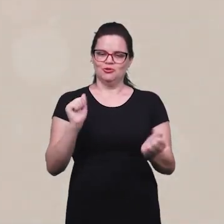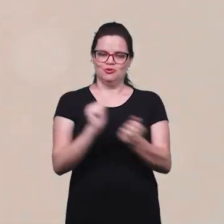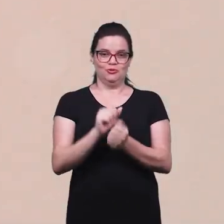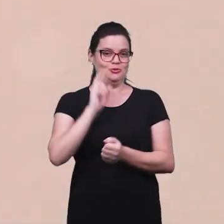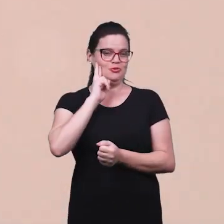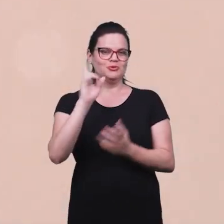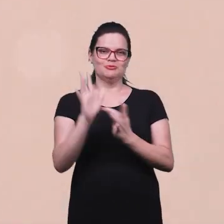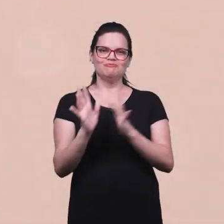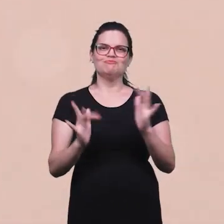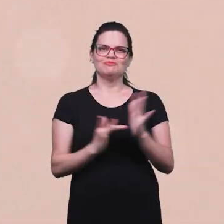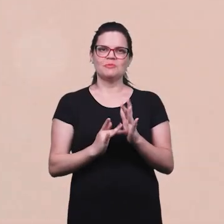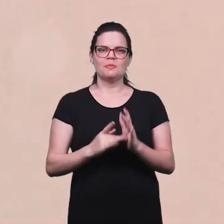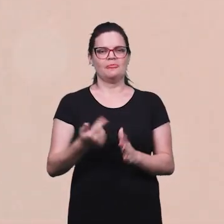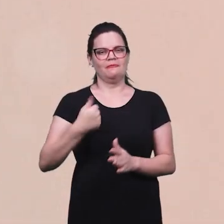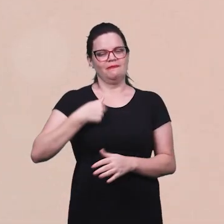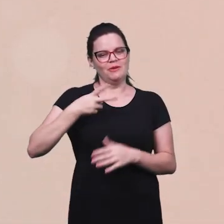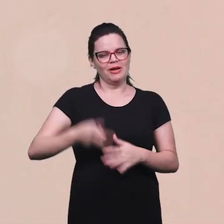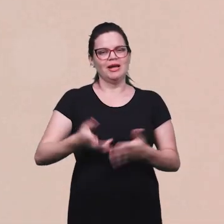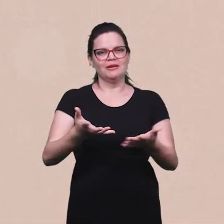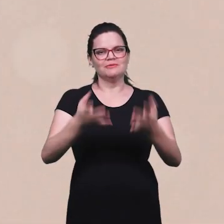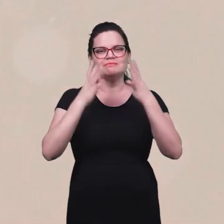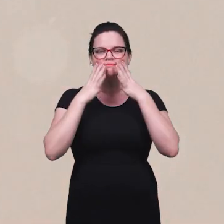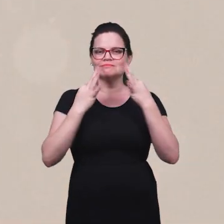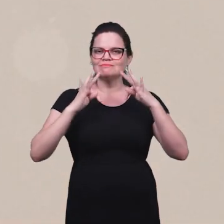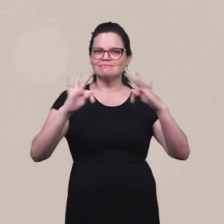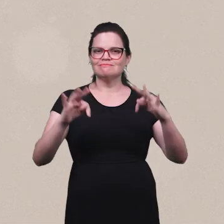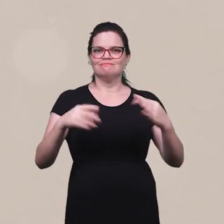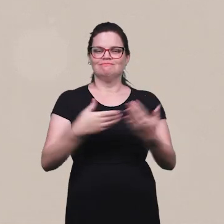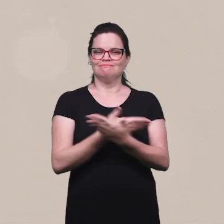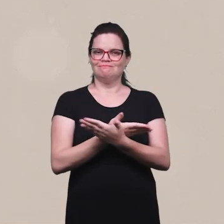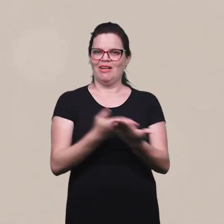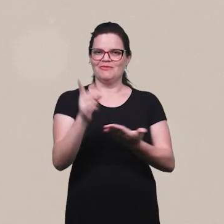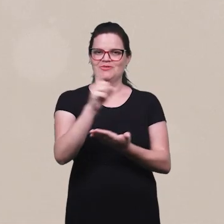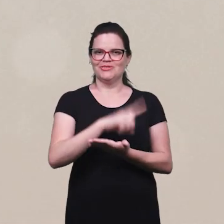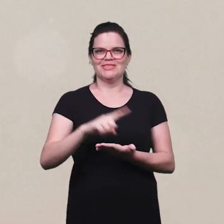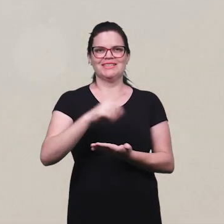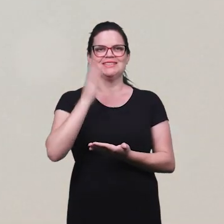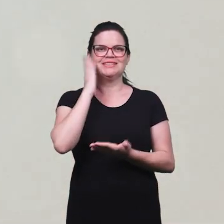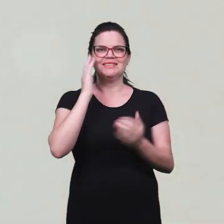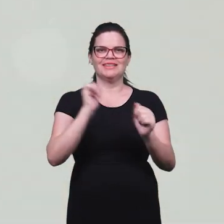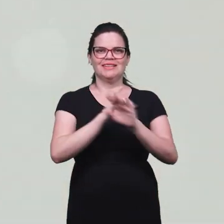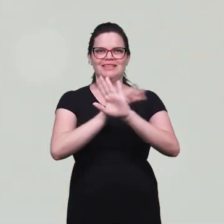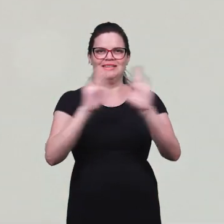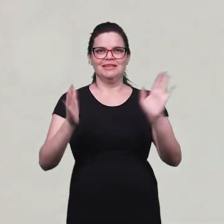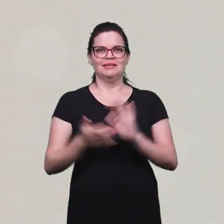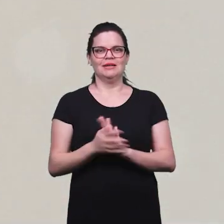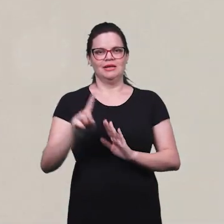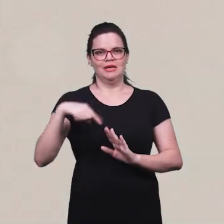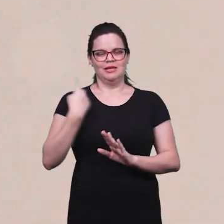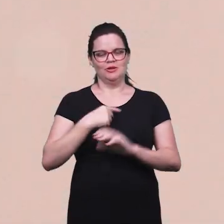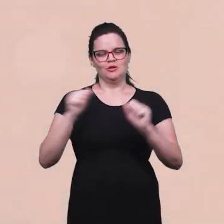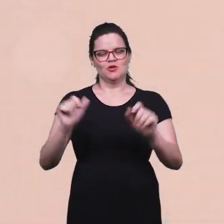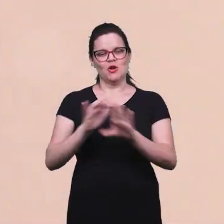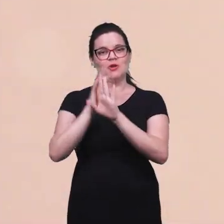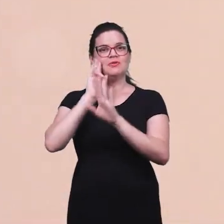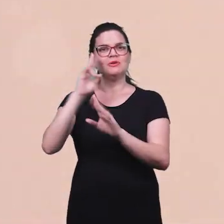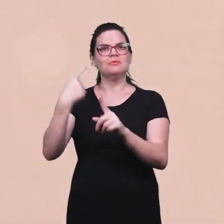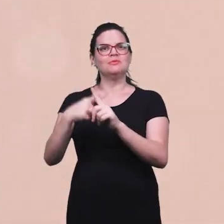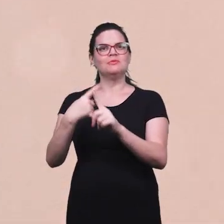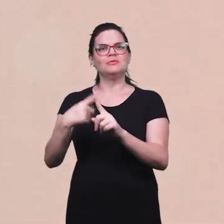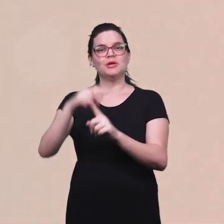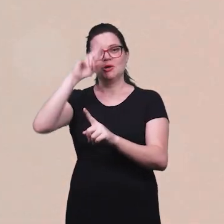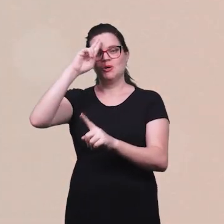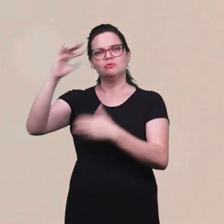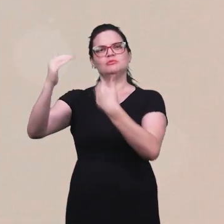Senhor, né? Então, é o que eu tenho de falar, o que eu tenho de desejar, meu irmão, que você for guiado pelo Senhor, que o Senhor